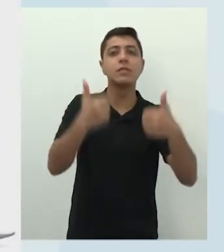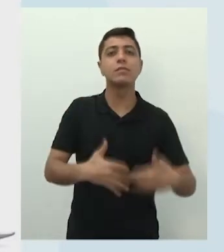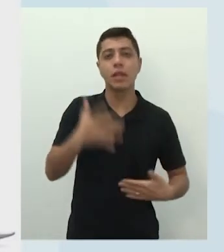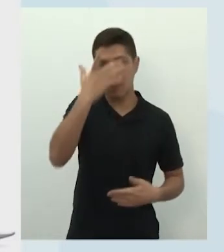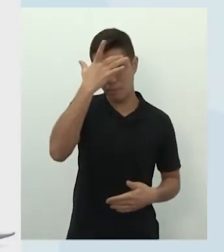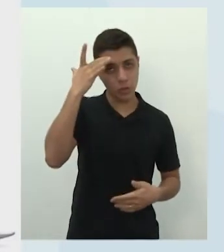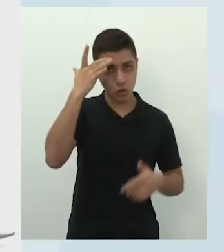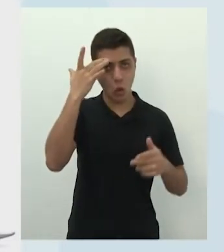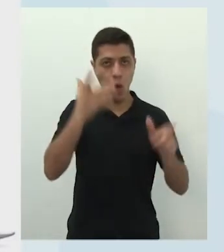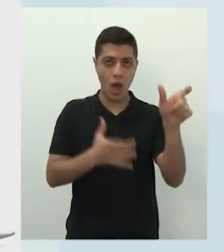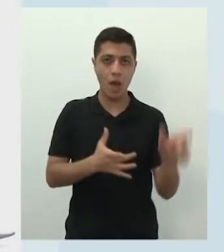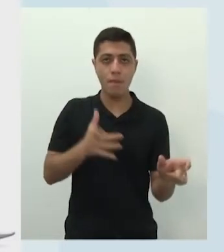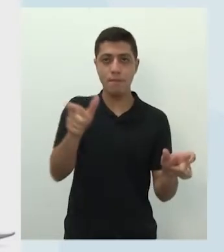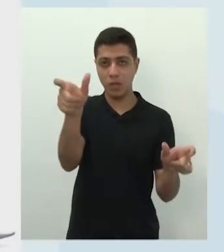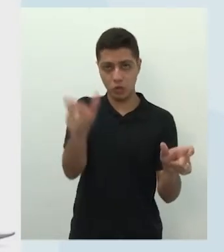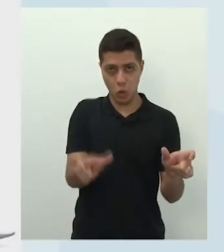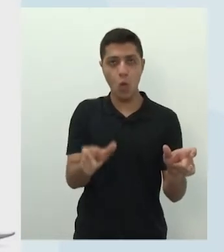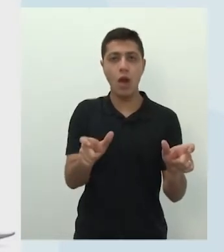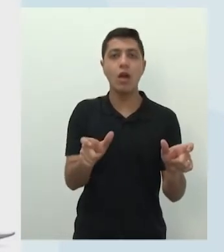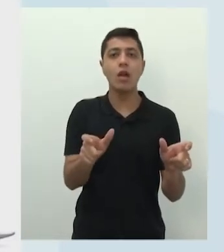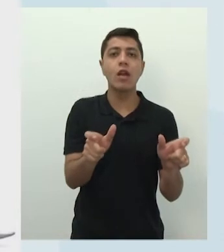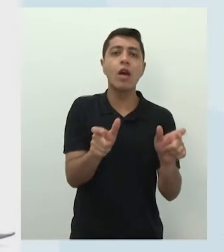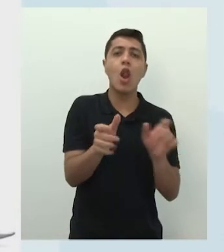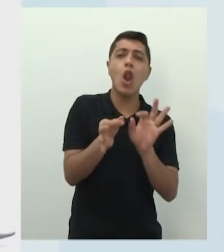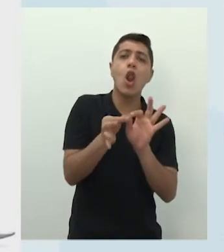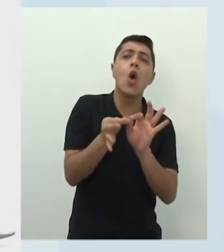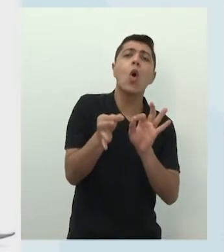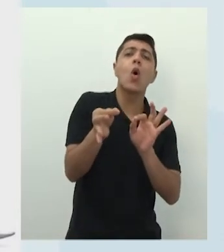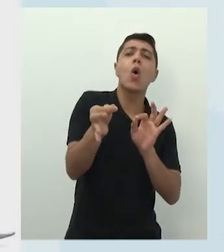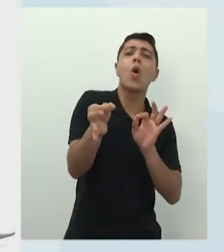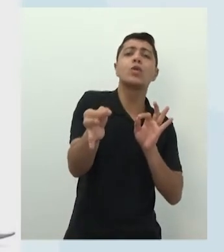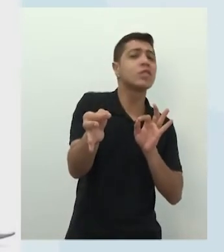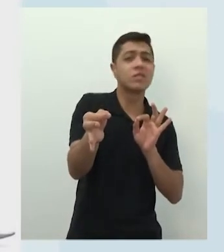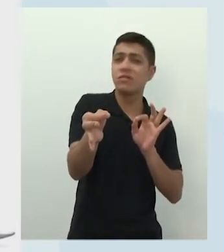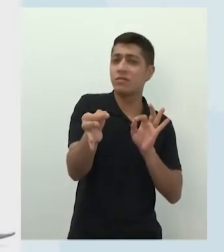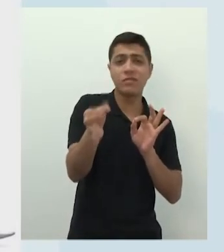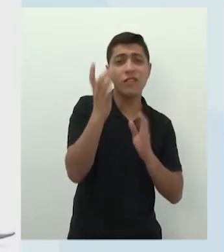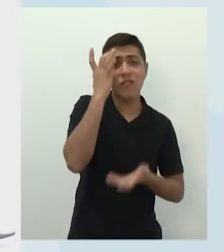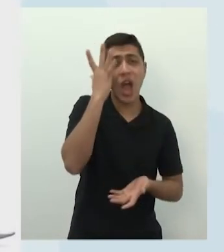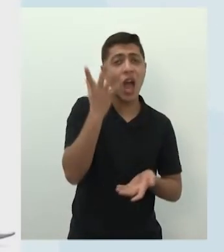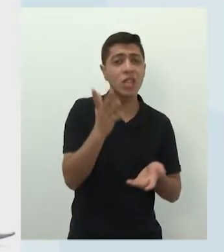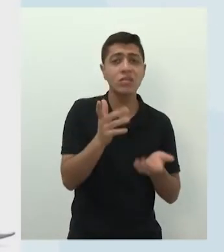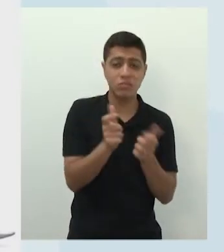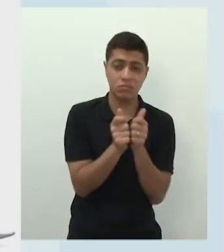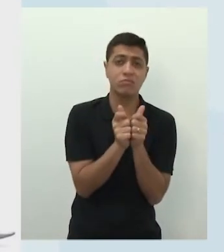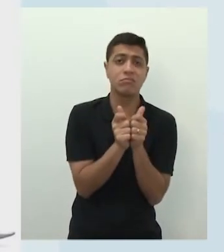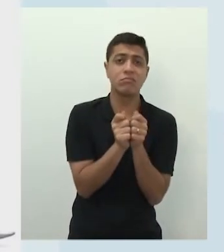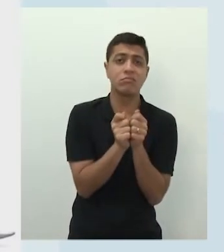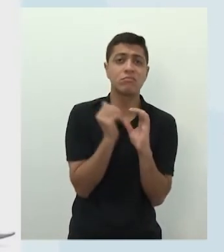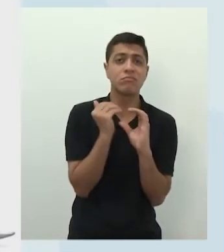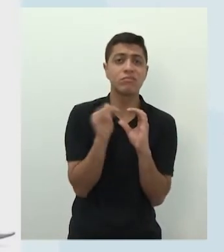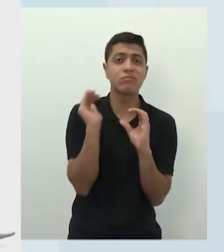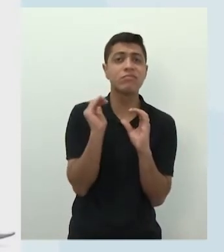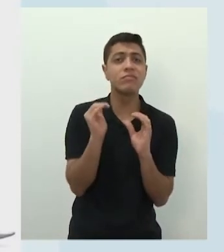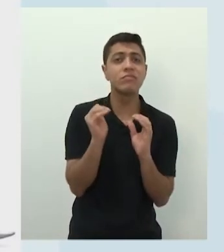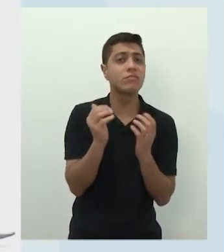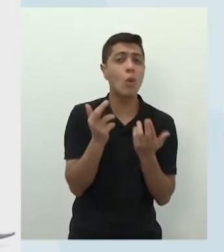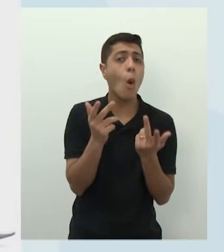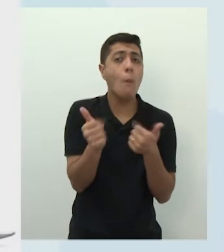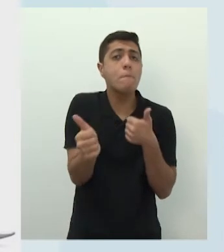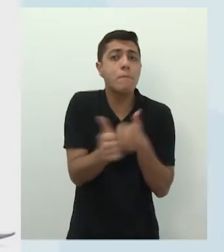está mais curta. Para vocês terem uma ideia, as últimas publicações mostram que o que separa você, professor que está me ouvindo,